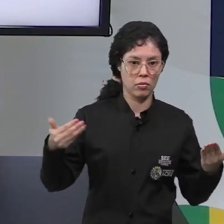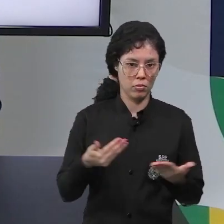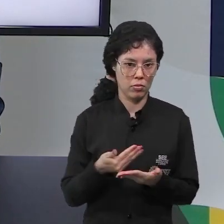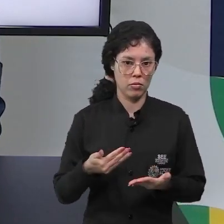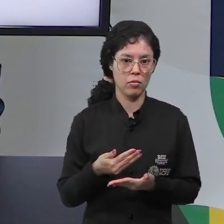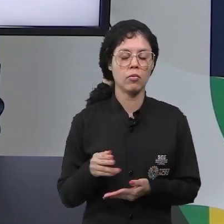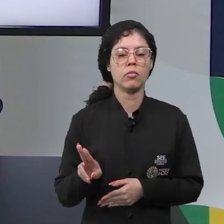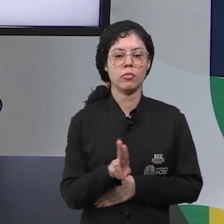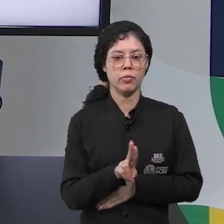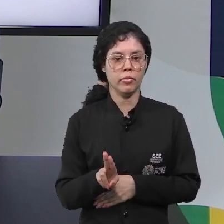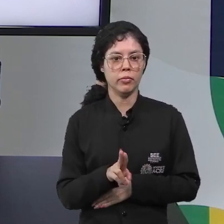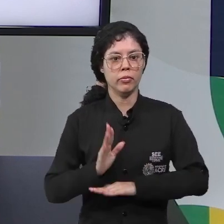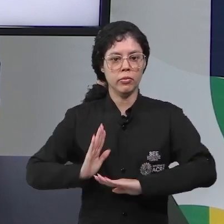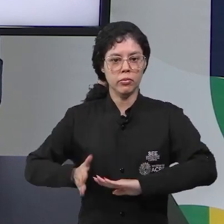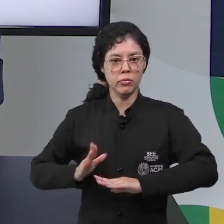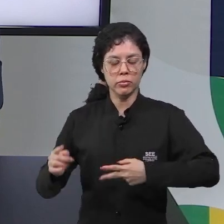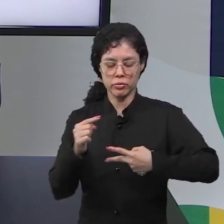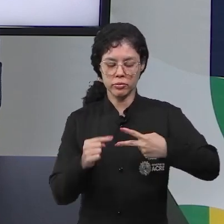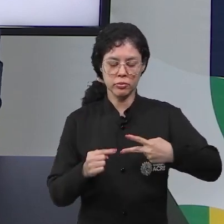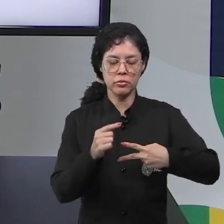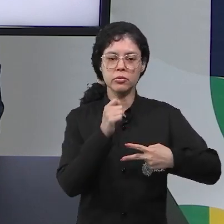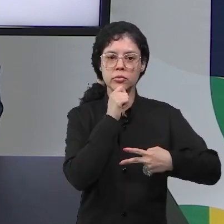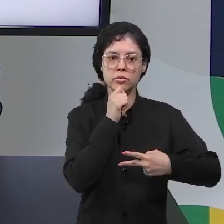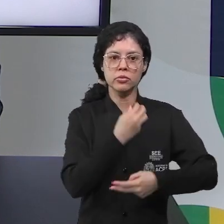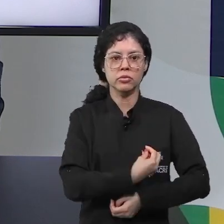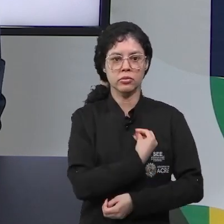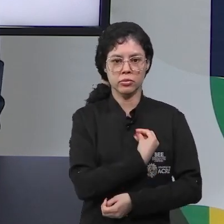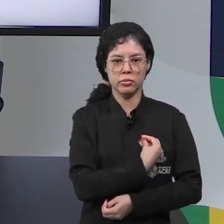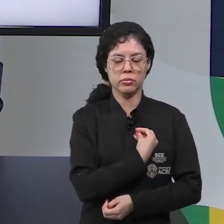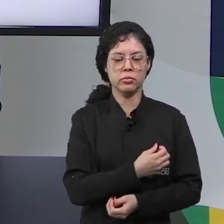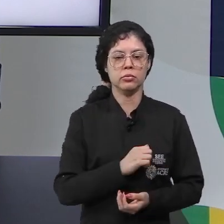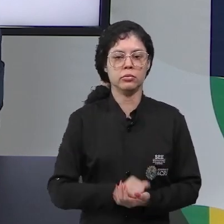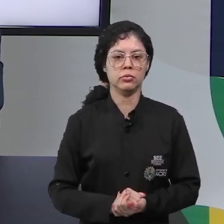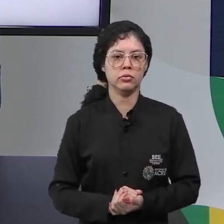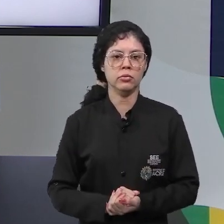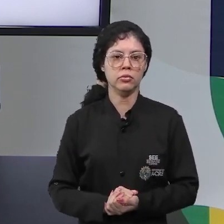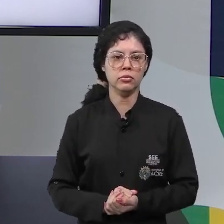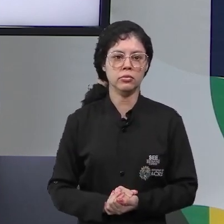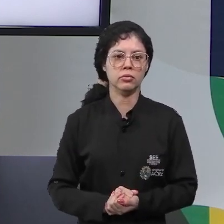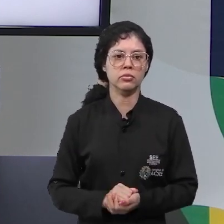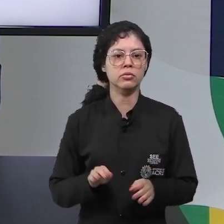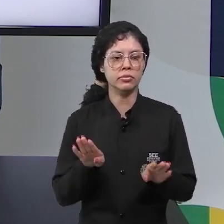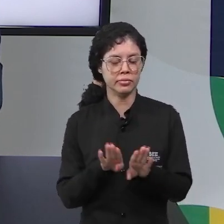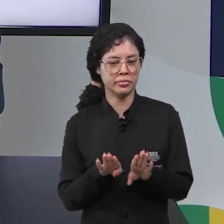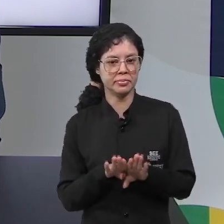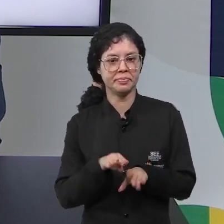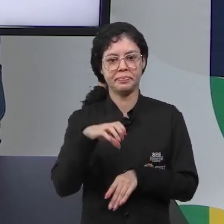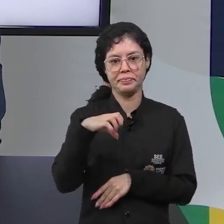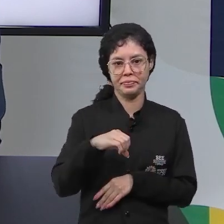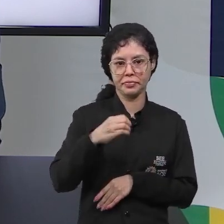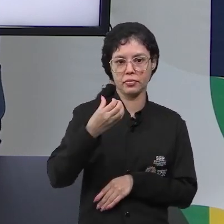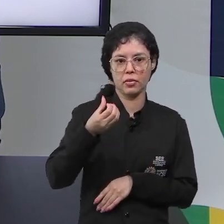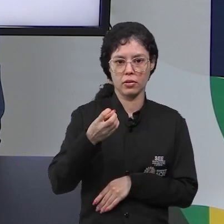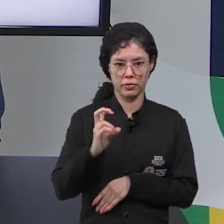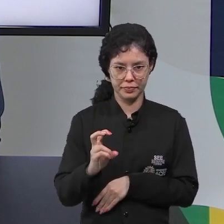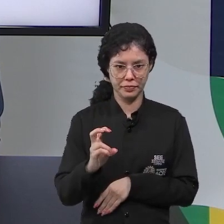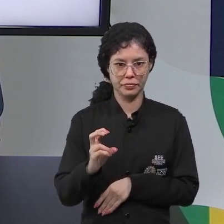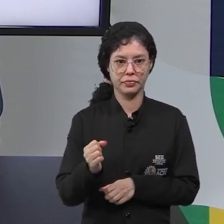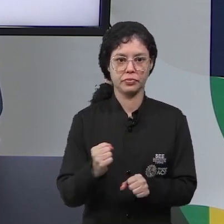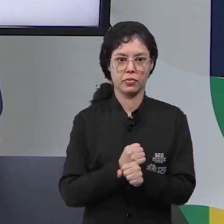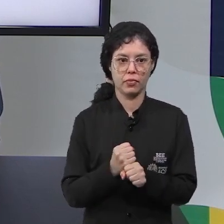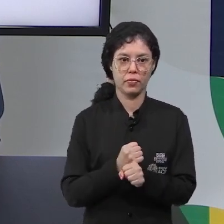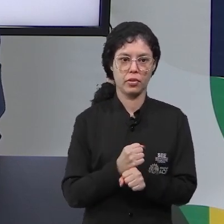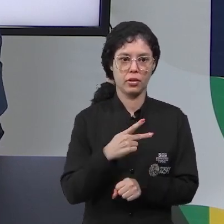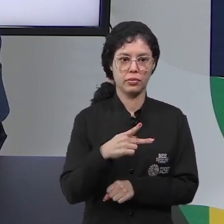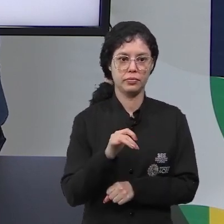de contemporâneos, dois deles ainda estão vivos, né? Jorge Habermas está hoje com 95 anos e